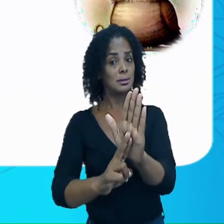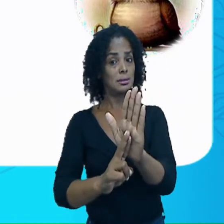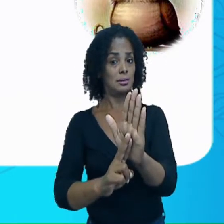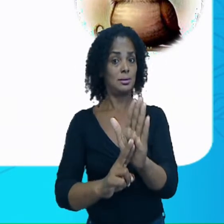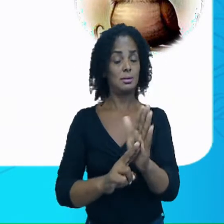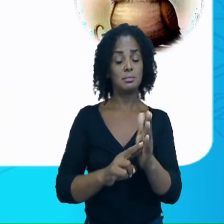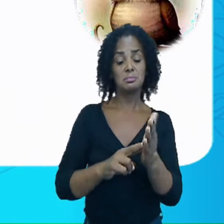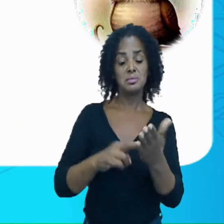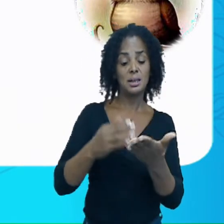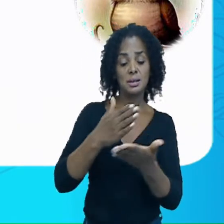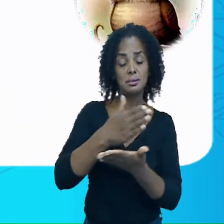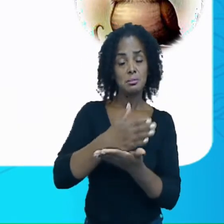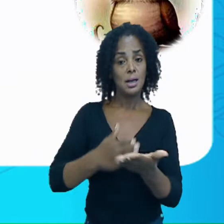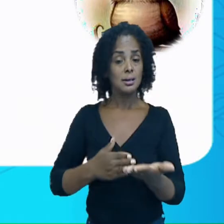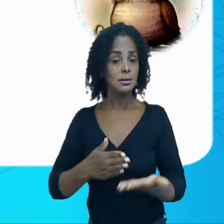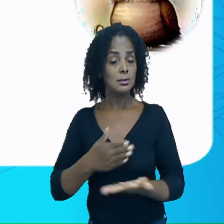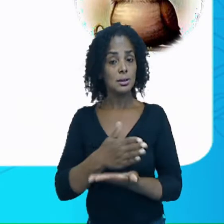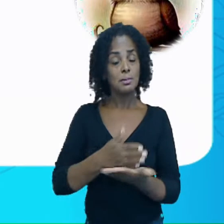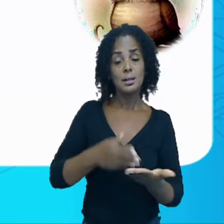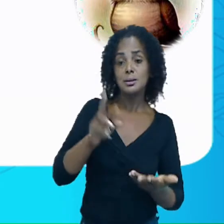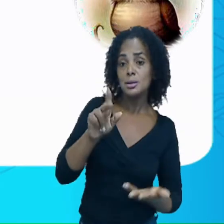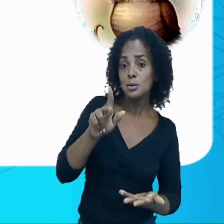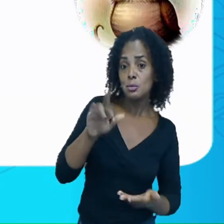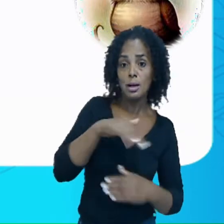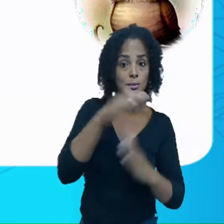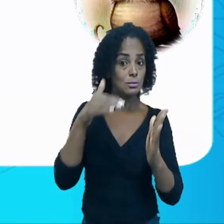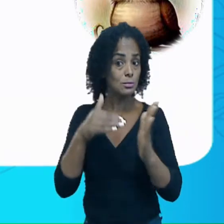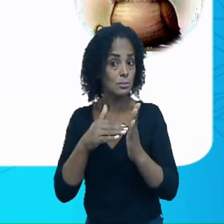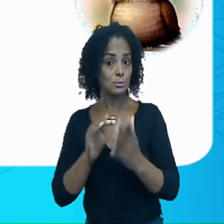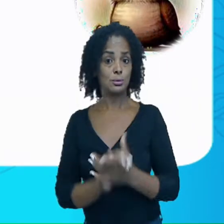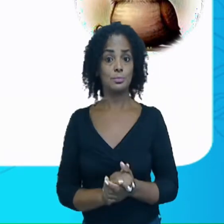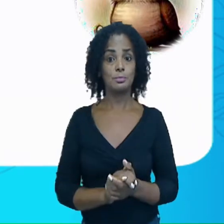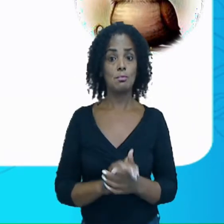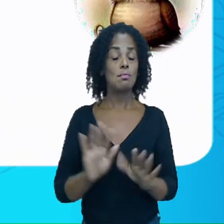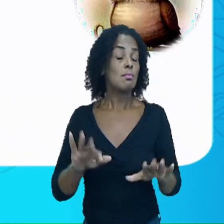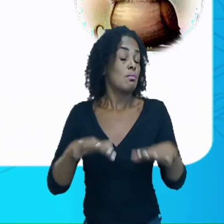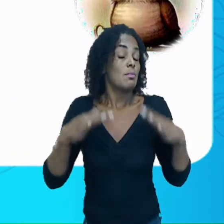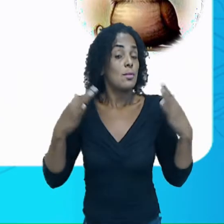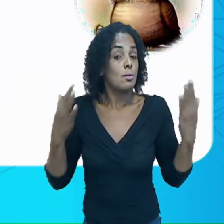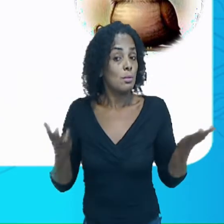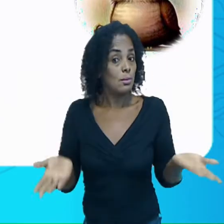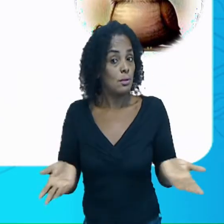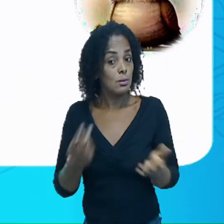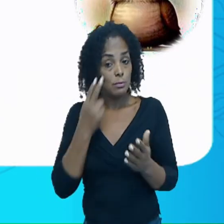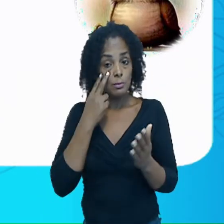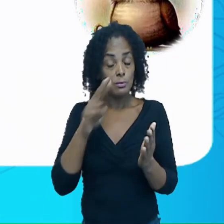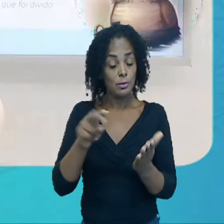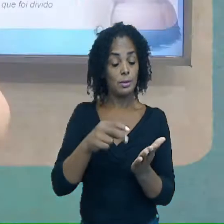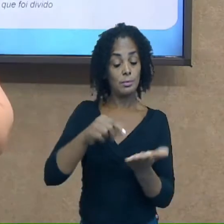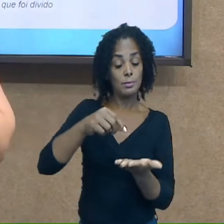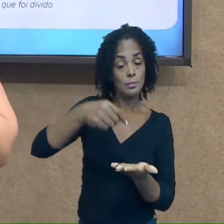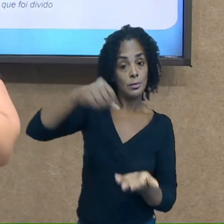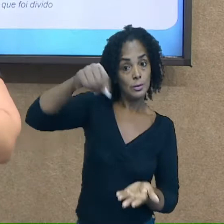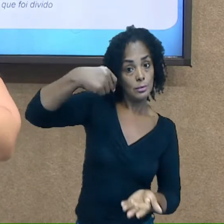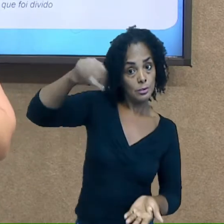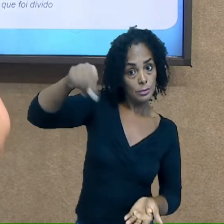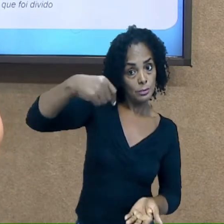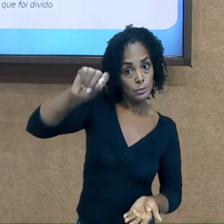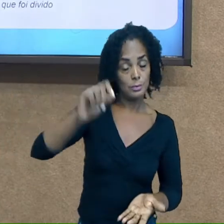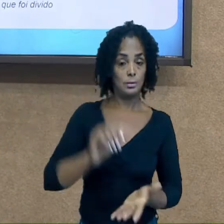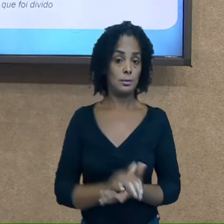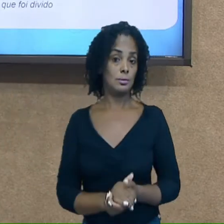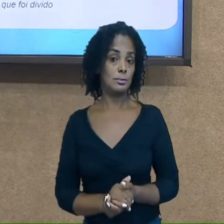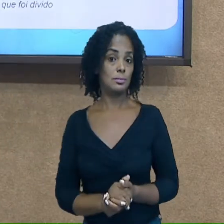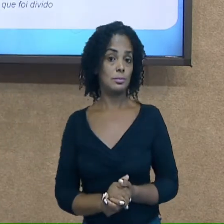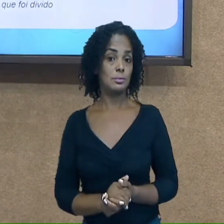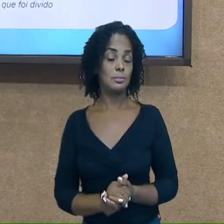partes iguais de um todo. Ou seja, vamos voltar para a folha na minha mão. O